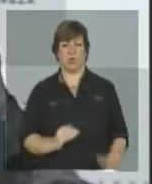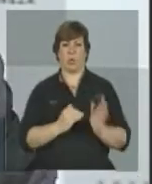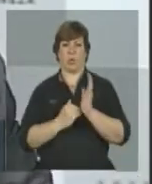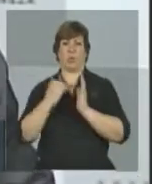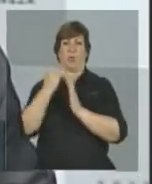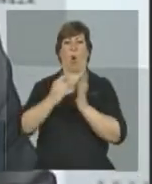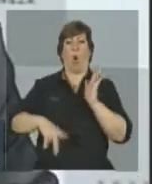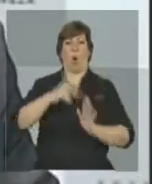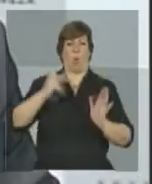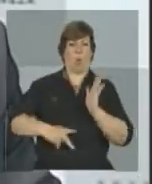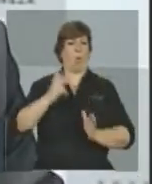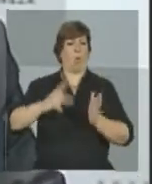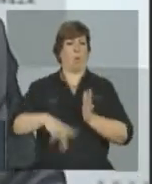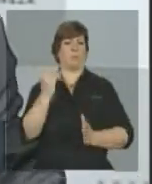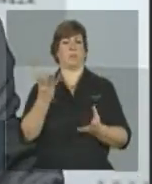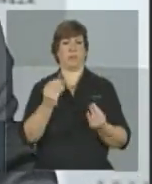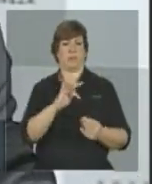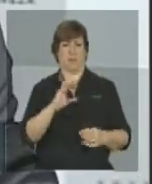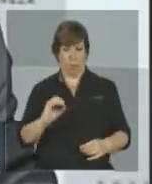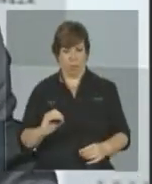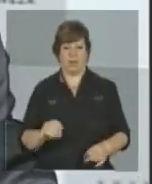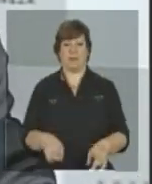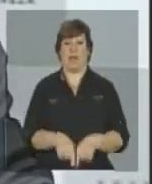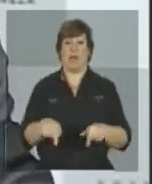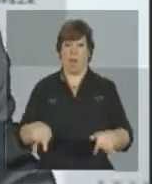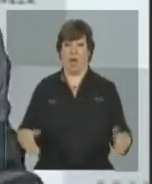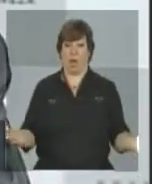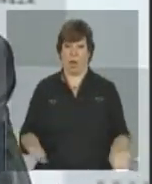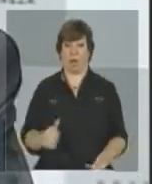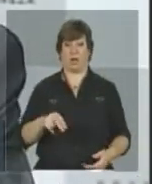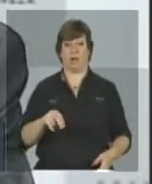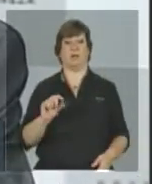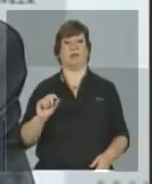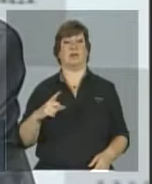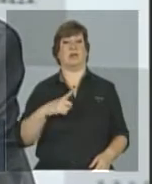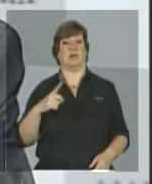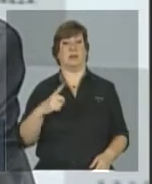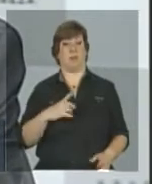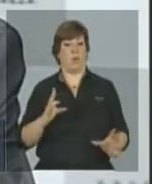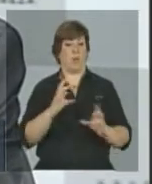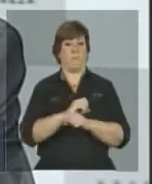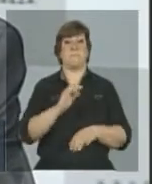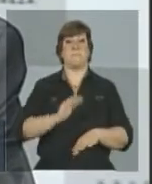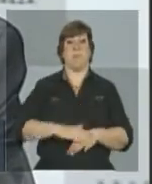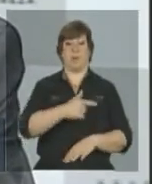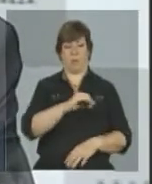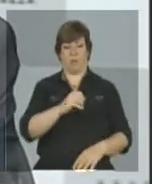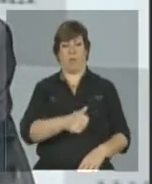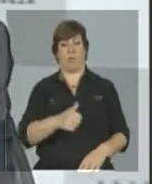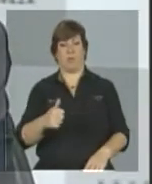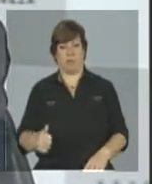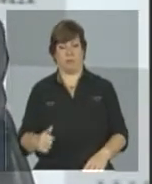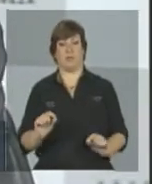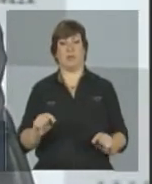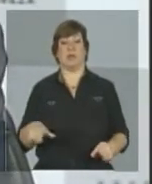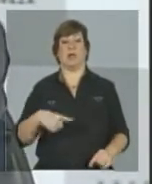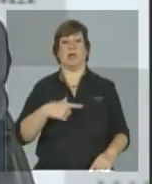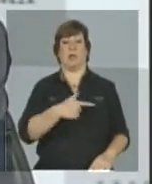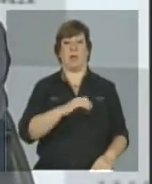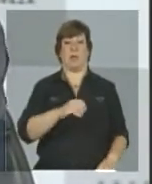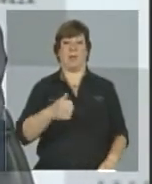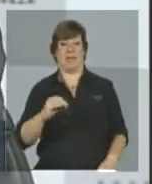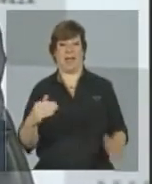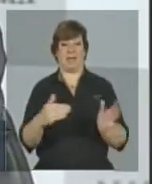em todo o transplante. Esse ano, nós tivemos o maior número absoluto de toda a década. Né? Em um ano, de 2010